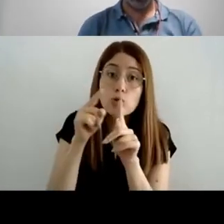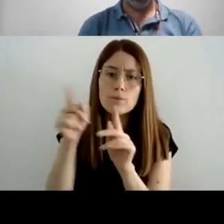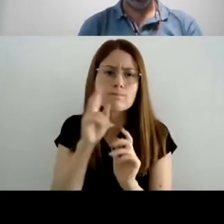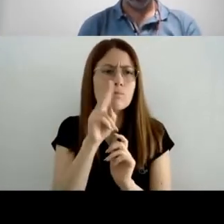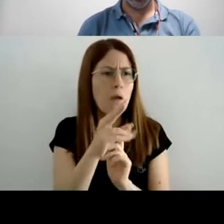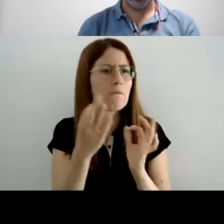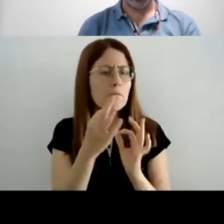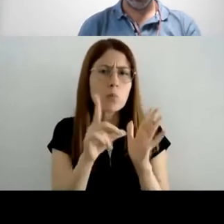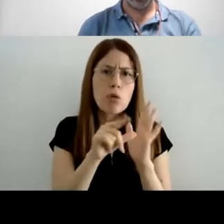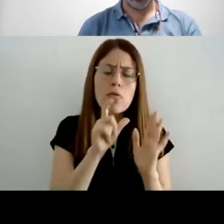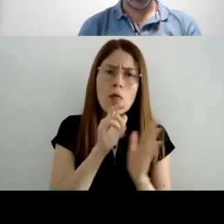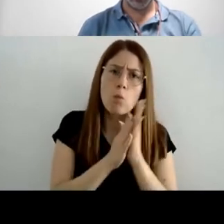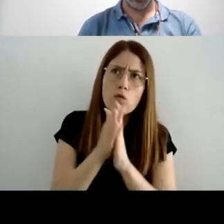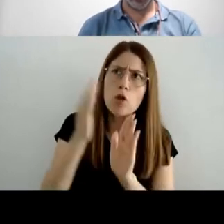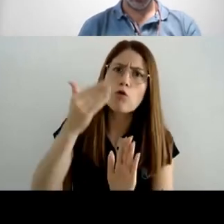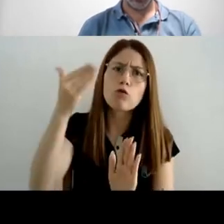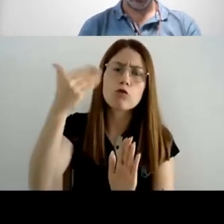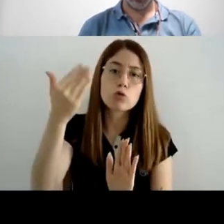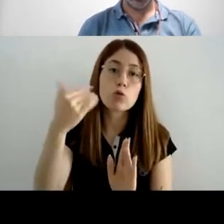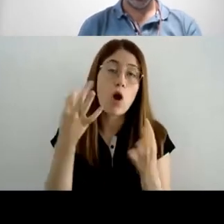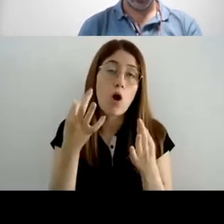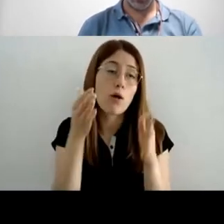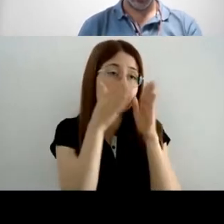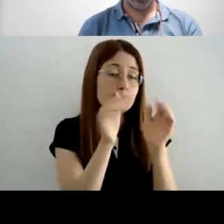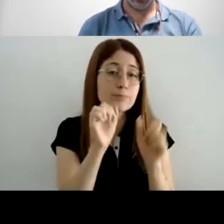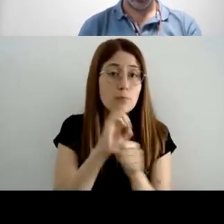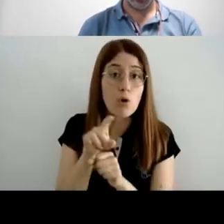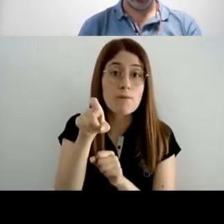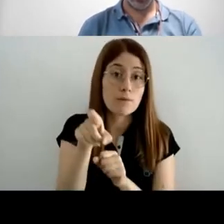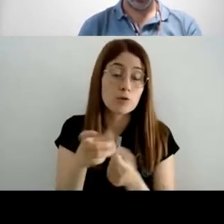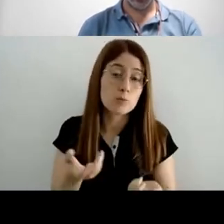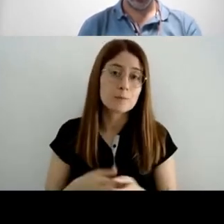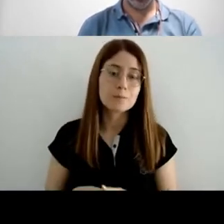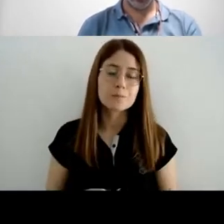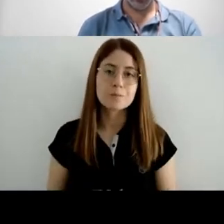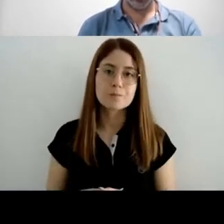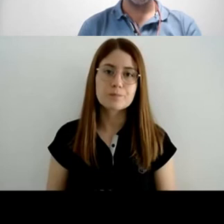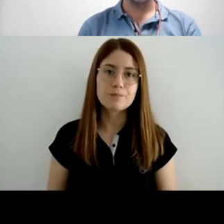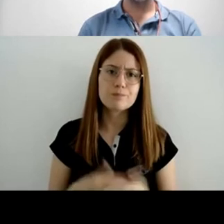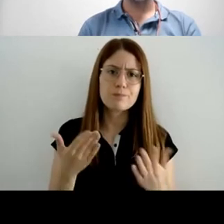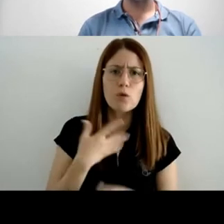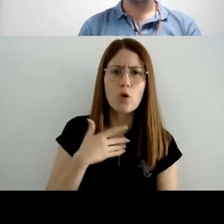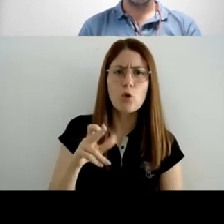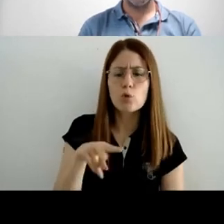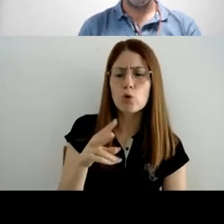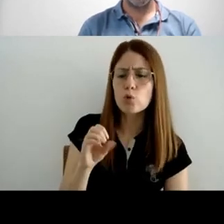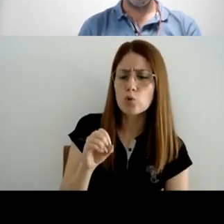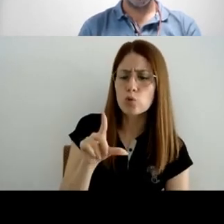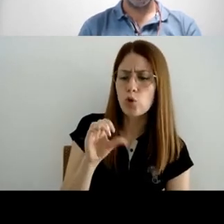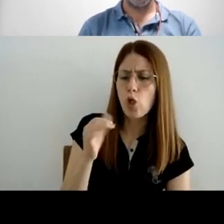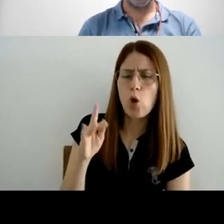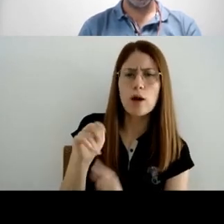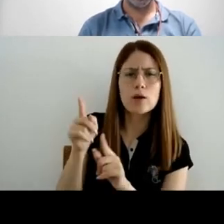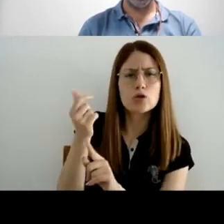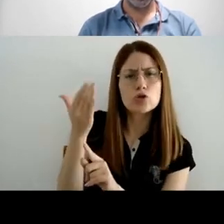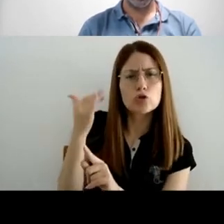tinham aplicação no futuro, apesar do foco agora estar para a Covid. Dr. Nuno Loureiro, na sua apresentação